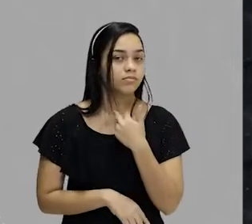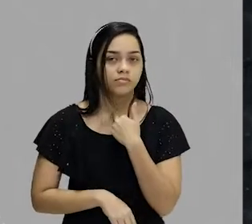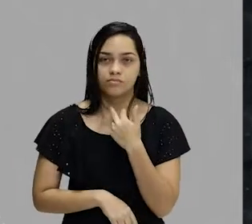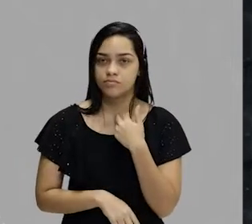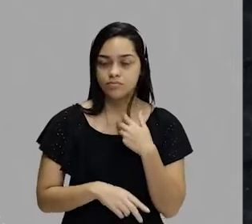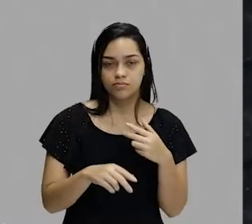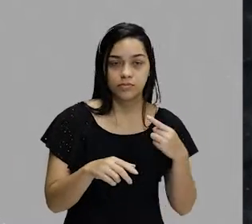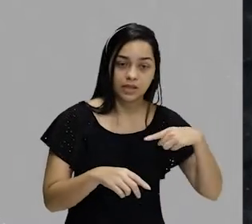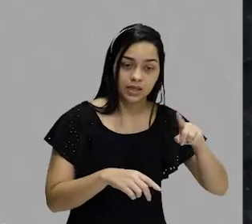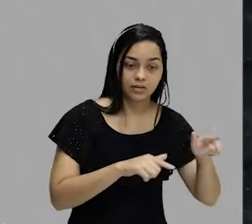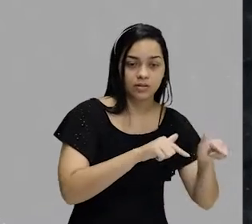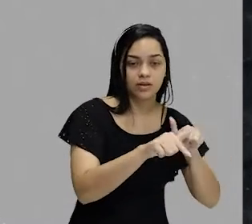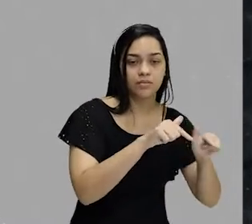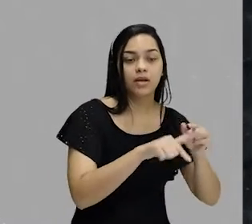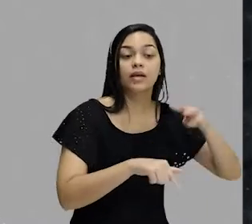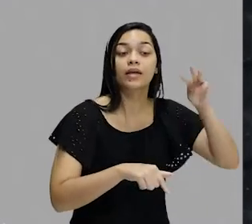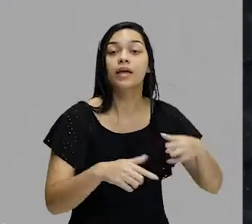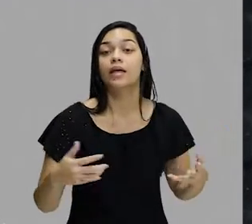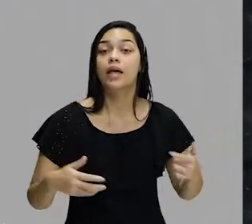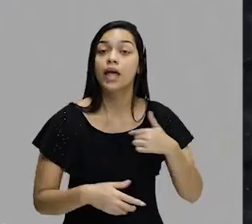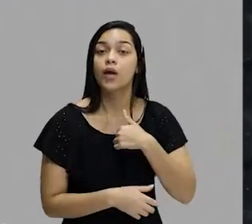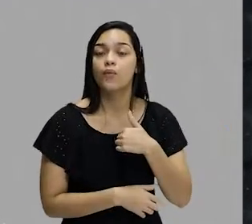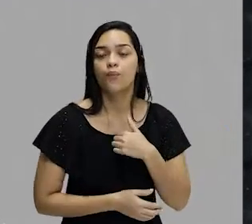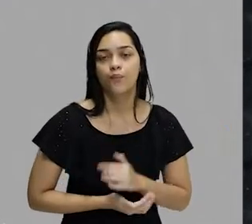pude comparecer ao trabalho. Quem? Eu.